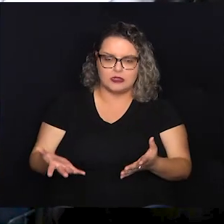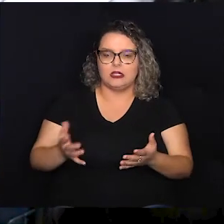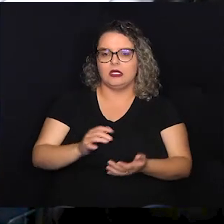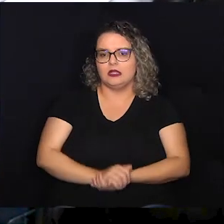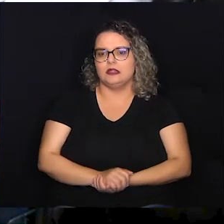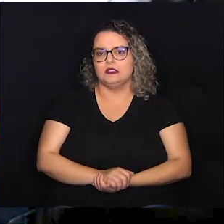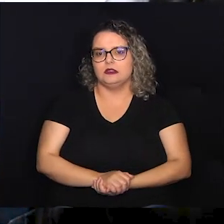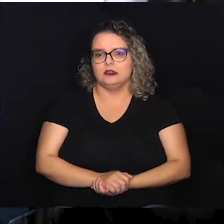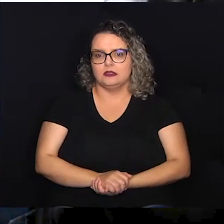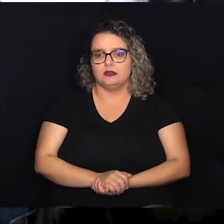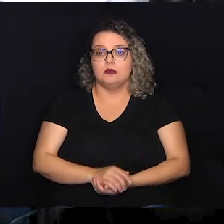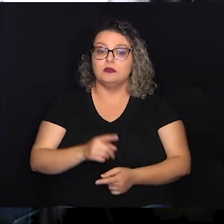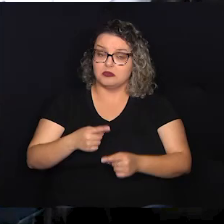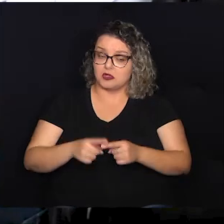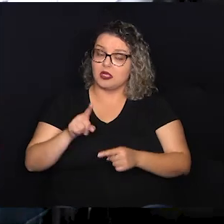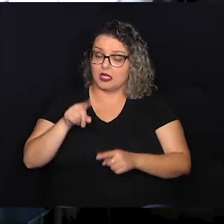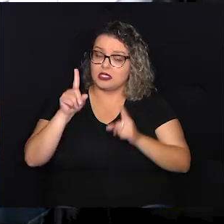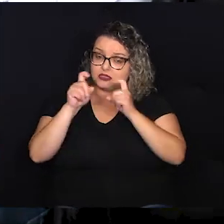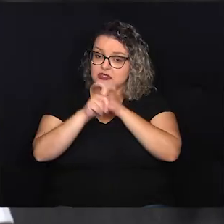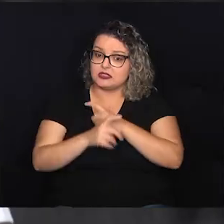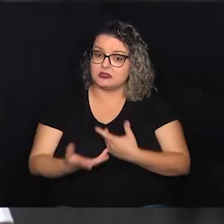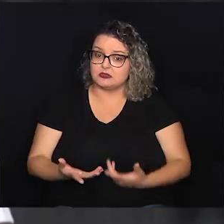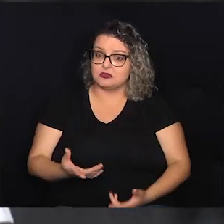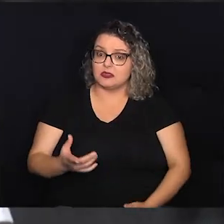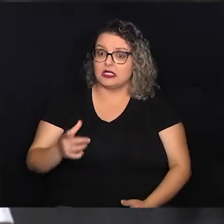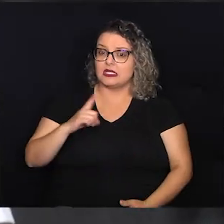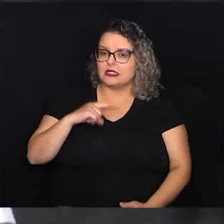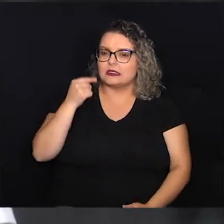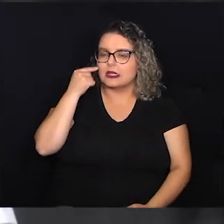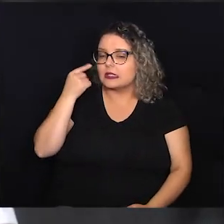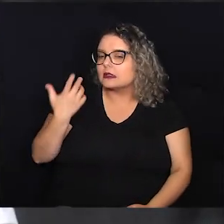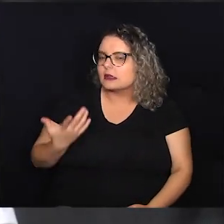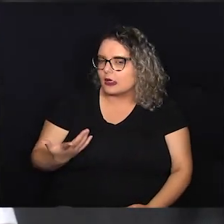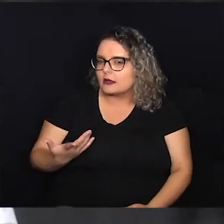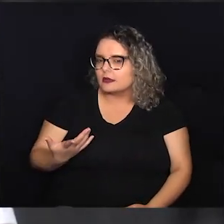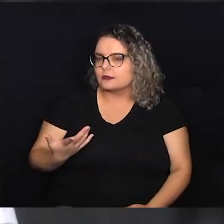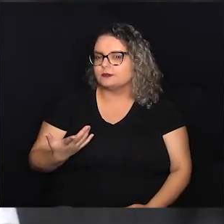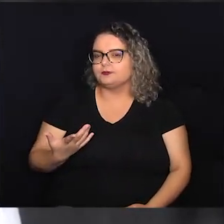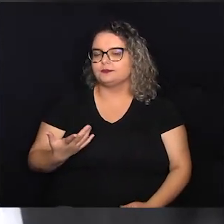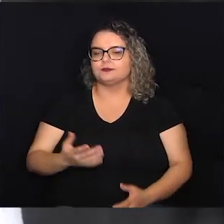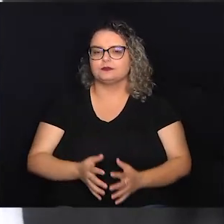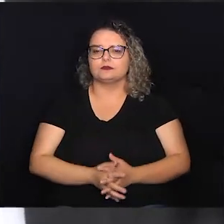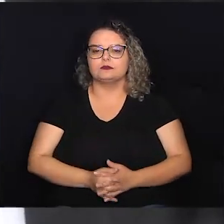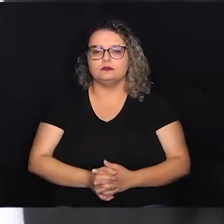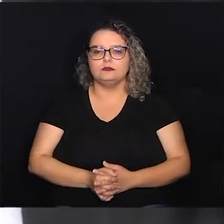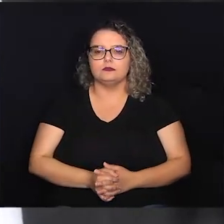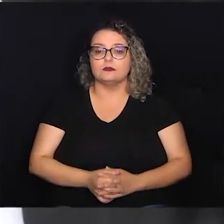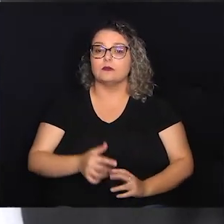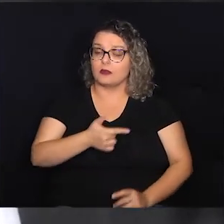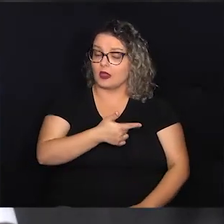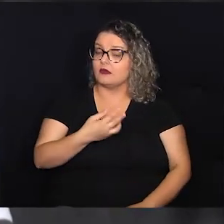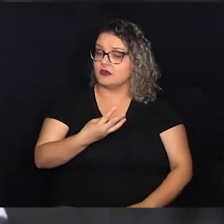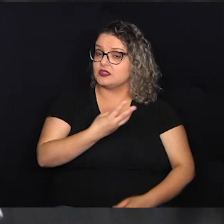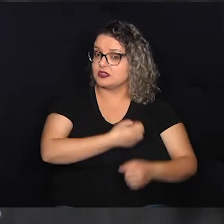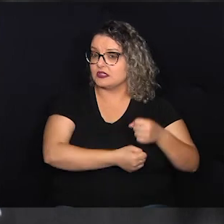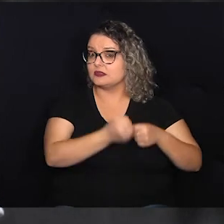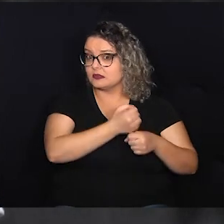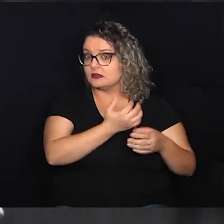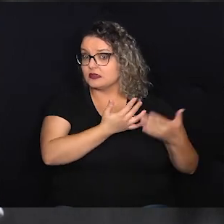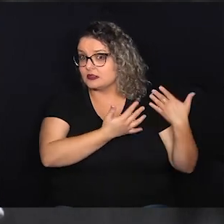E é evidente que eu não vou aqui esmiuçá-la, porque é difícil. Mas para que você possa ter